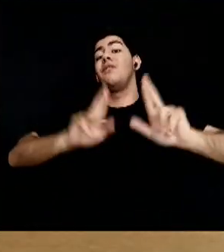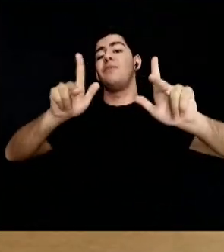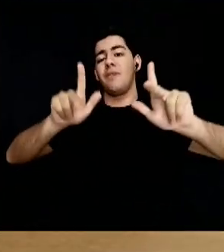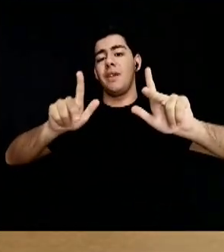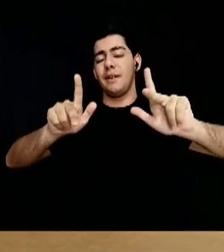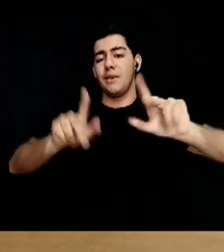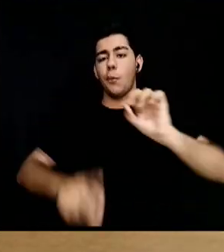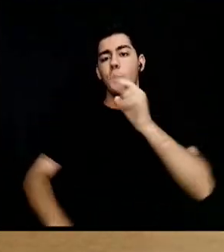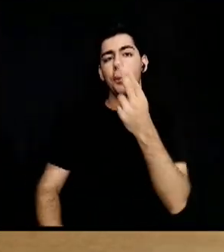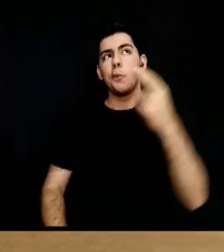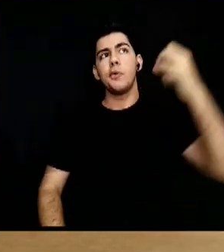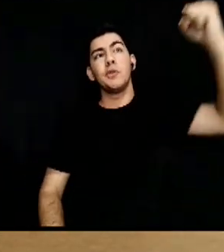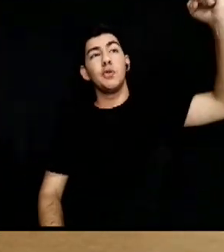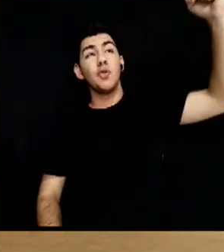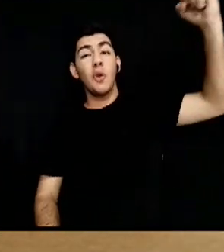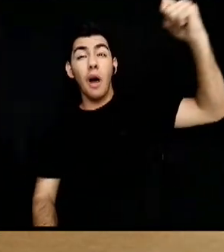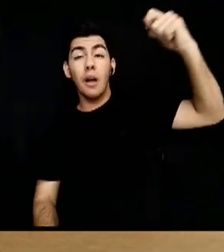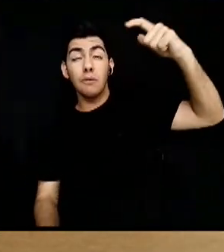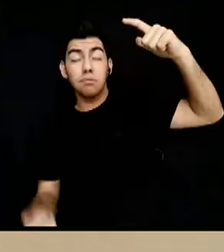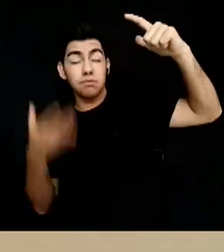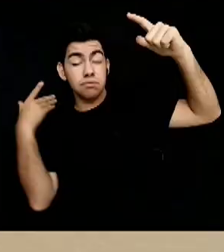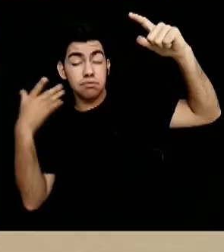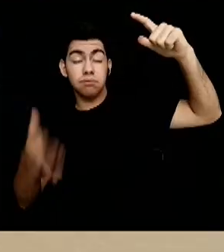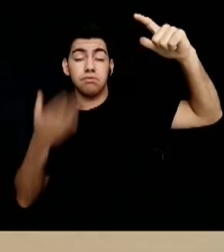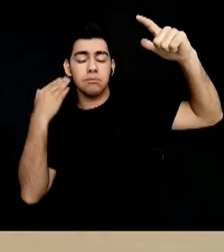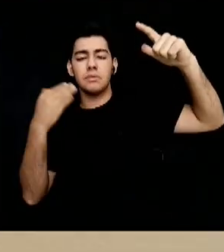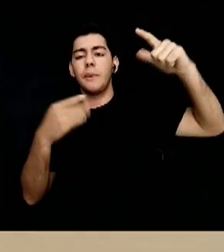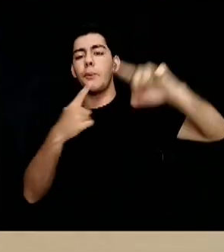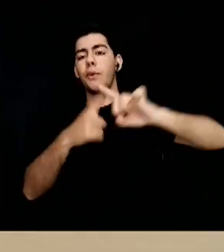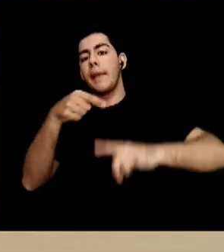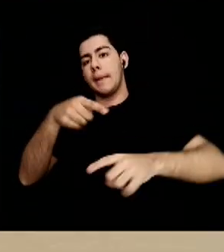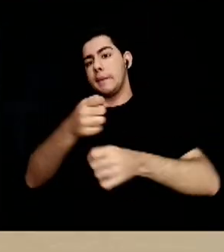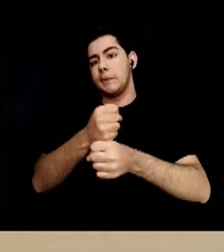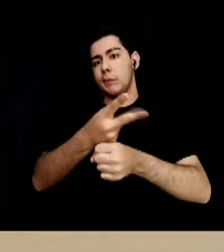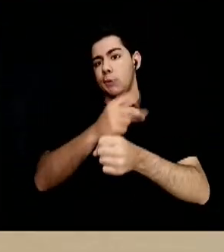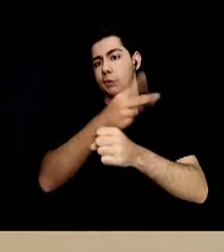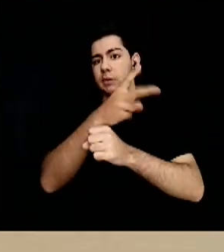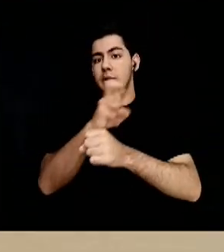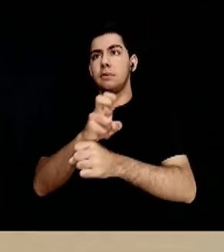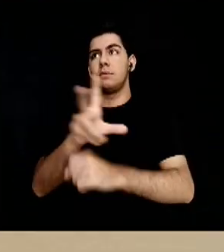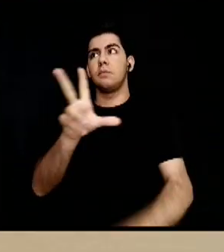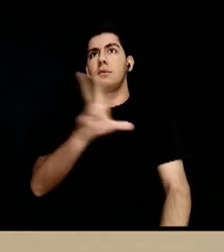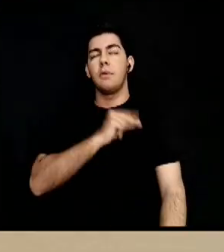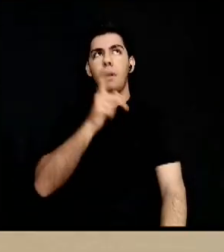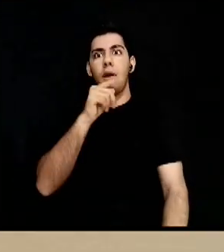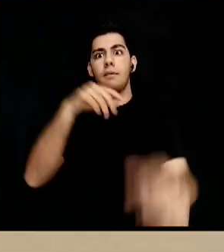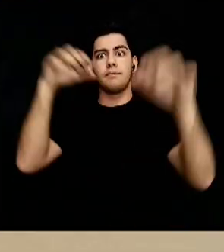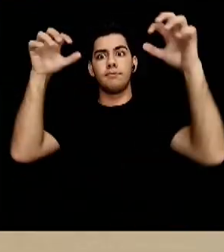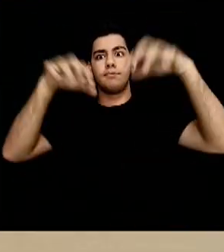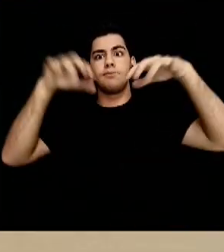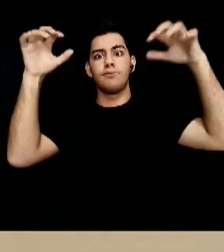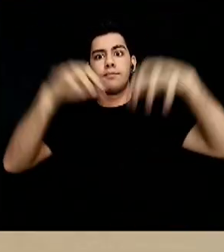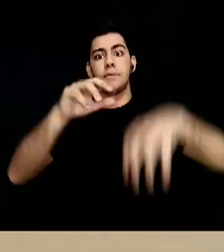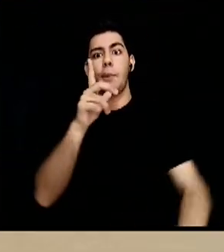Então tem que... Esse ano, por exemplo, a gente demorou para ter chuva, né? Então, não dá para